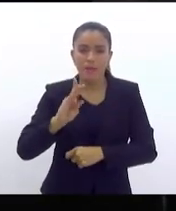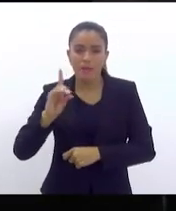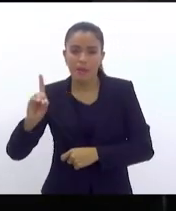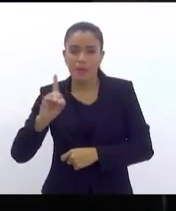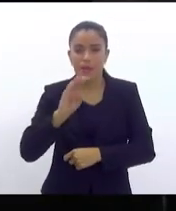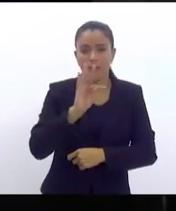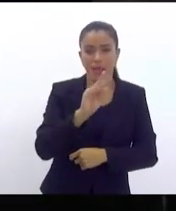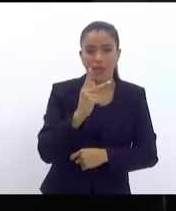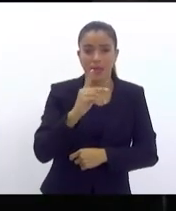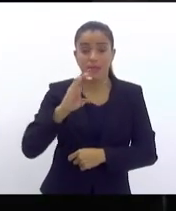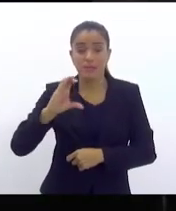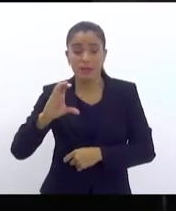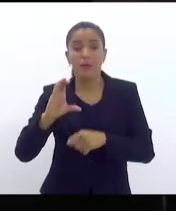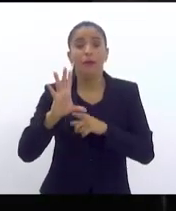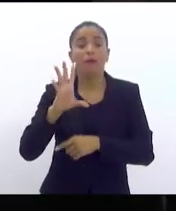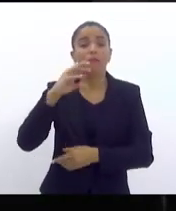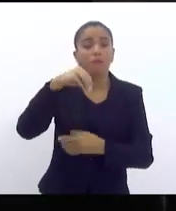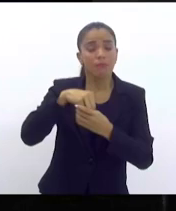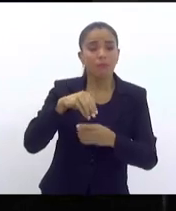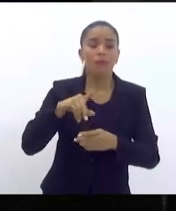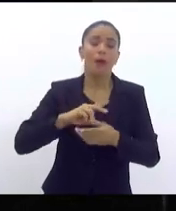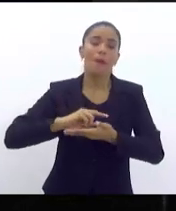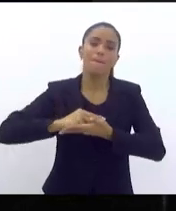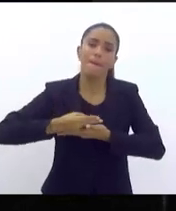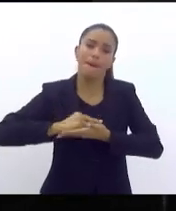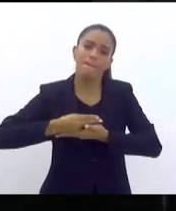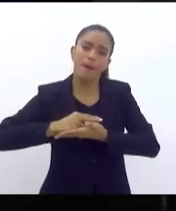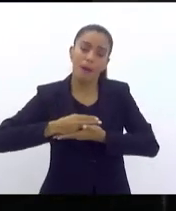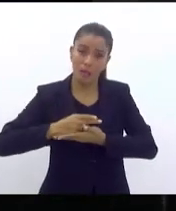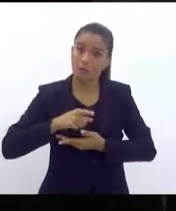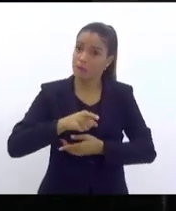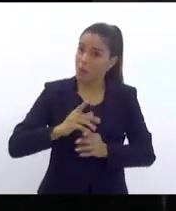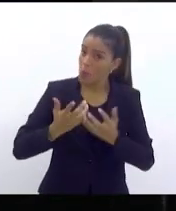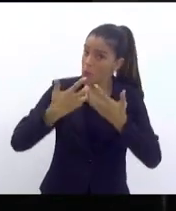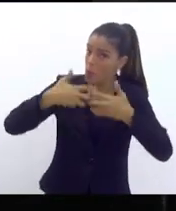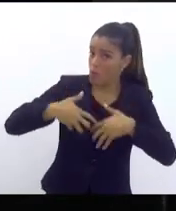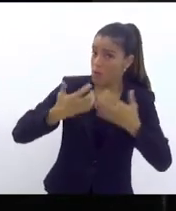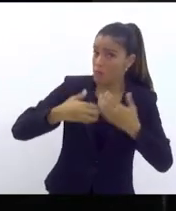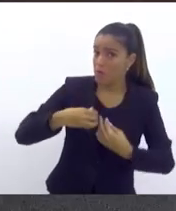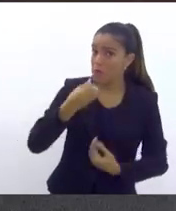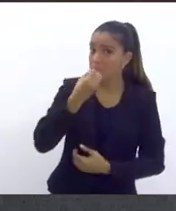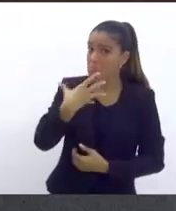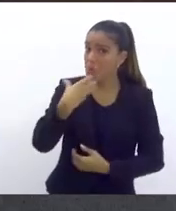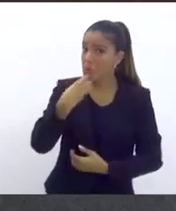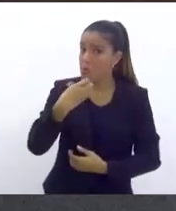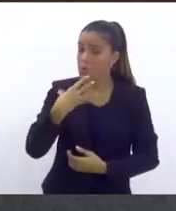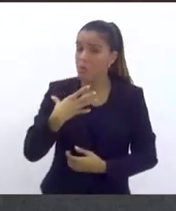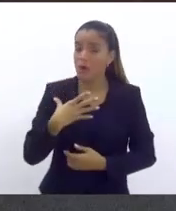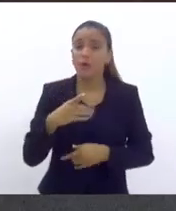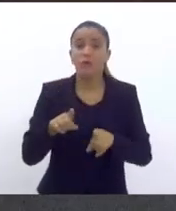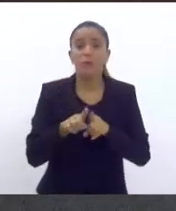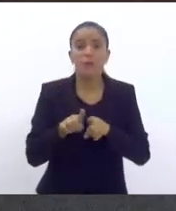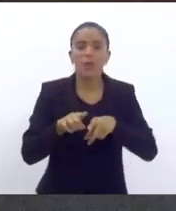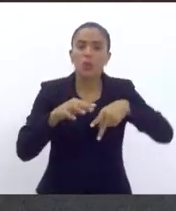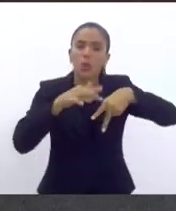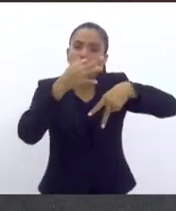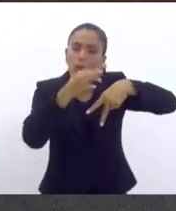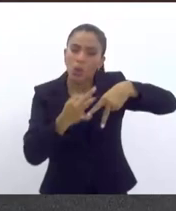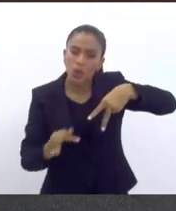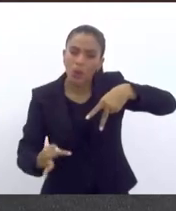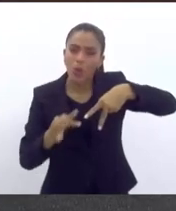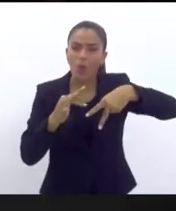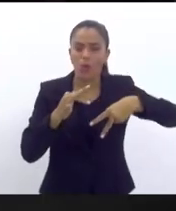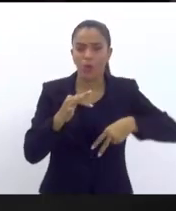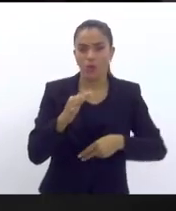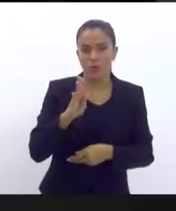para por exemplo crise de convulsivas tem um efeito promissor também nas crises aulas da fibromialgia do próprio